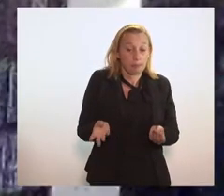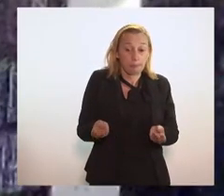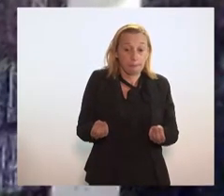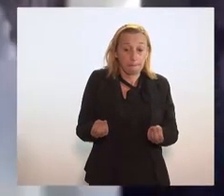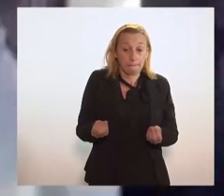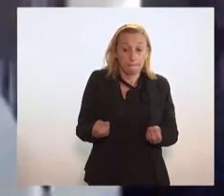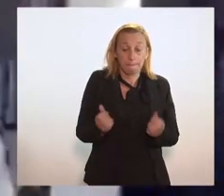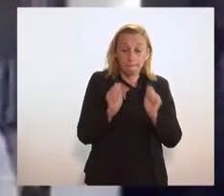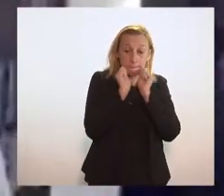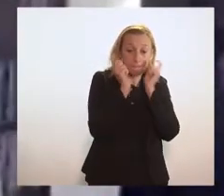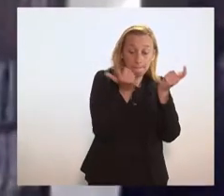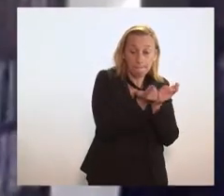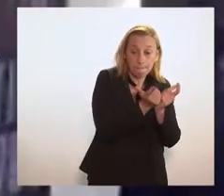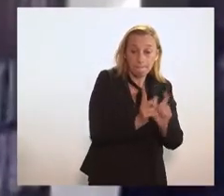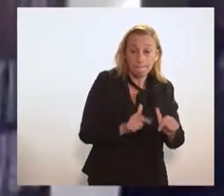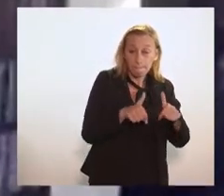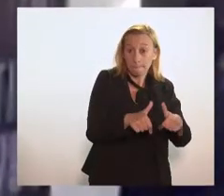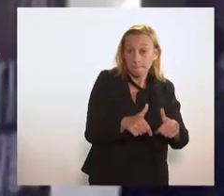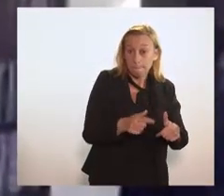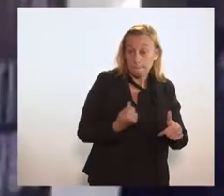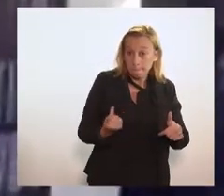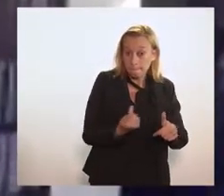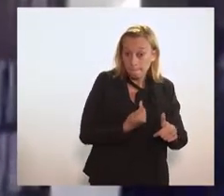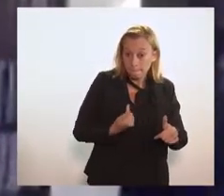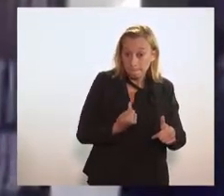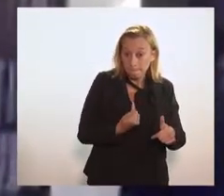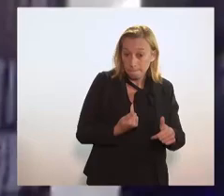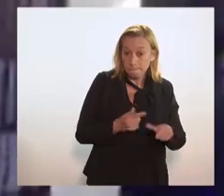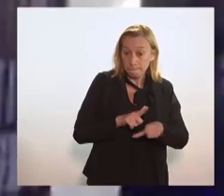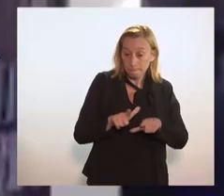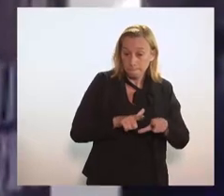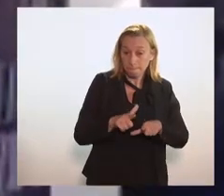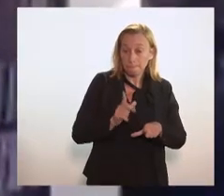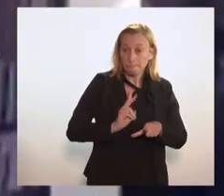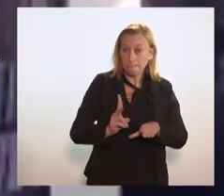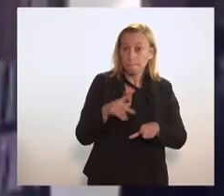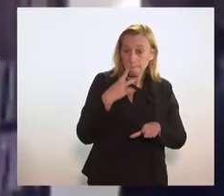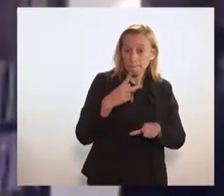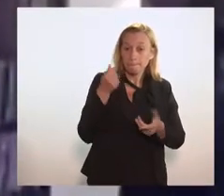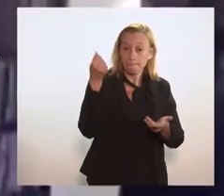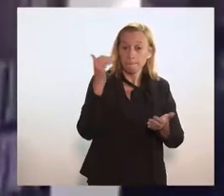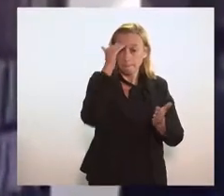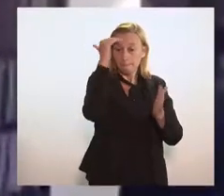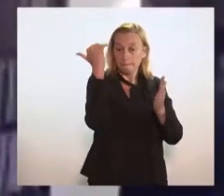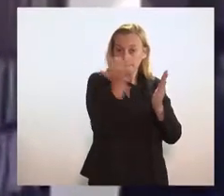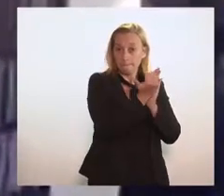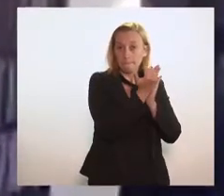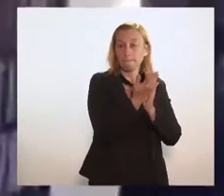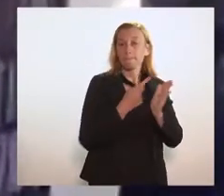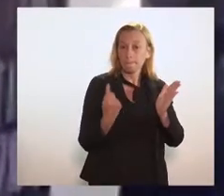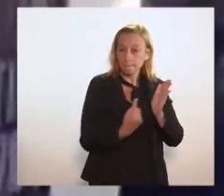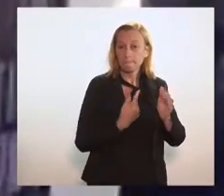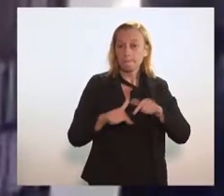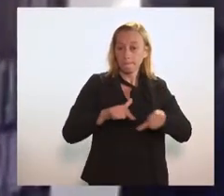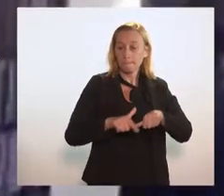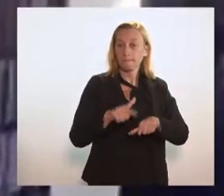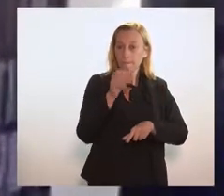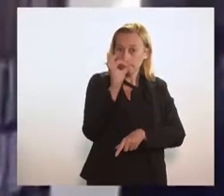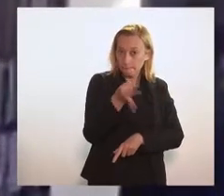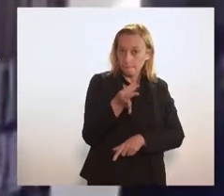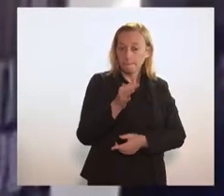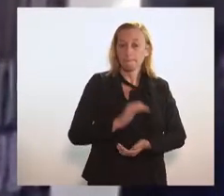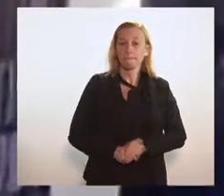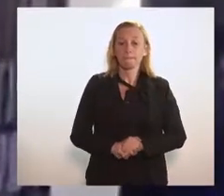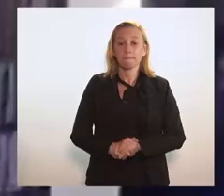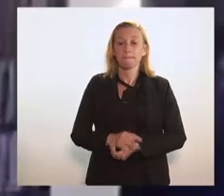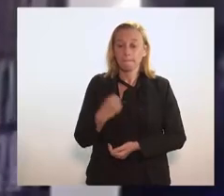a Assembleia funcionando como nós funcionamos. Eu sempre falo, cumprindo o seu dever, nota 10, né?